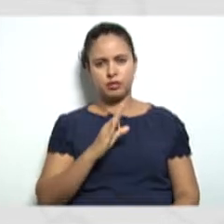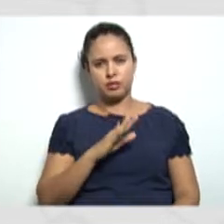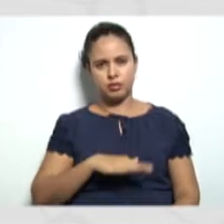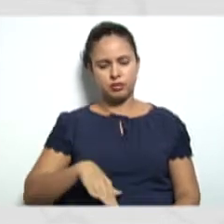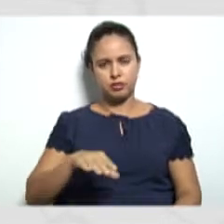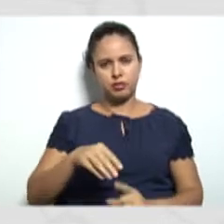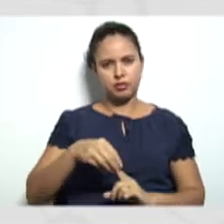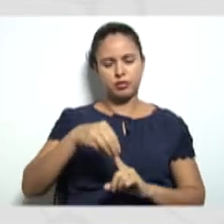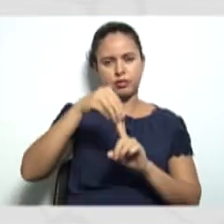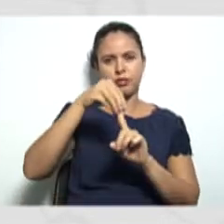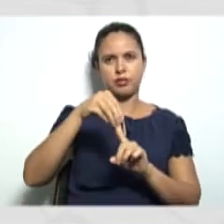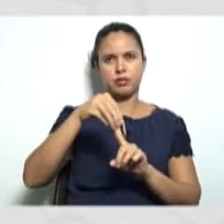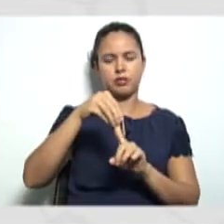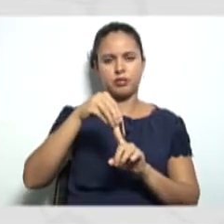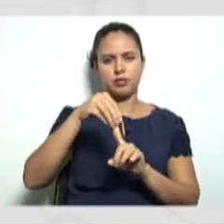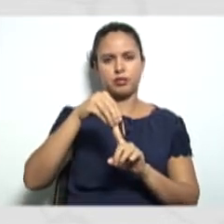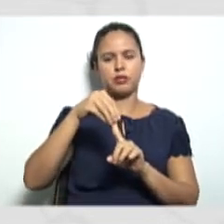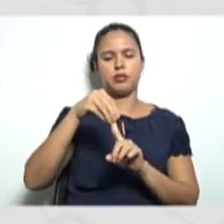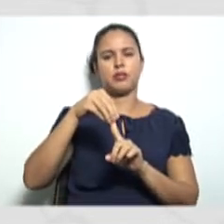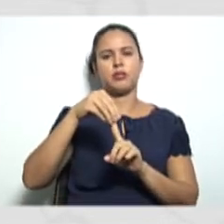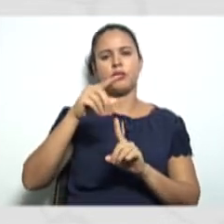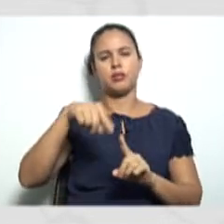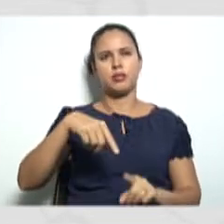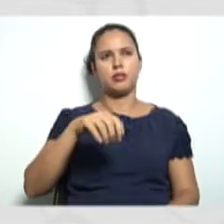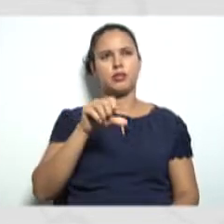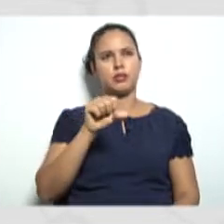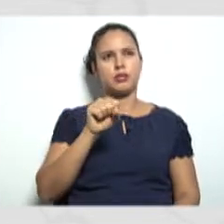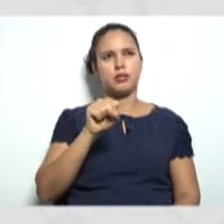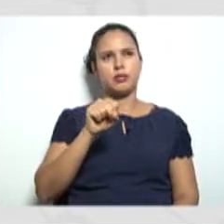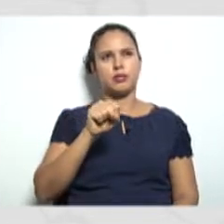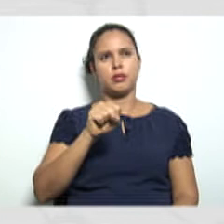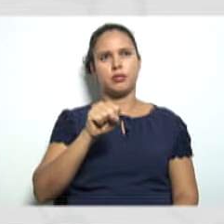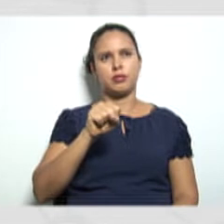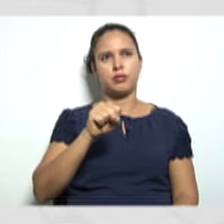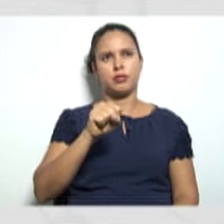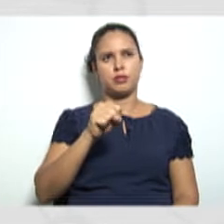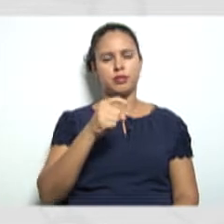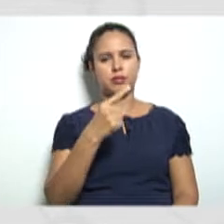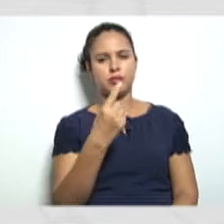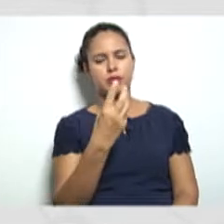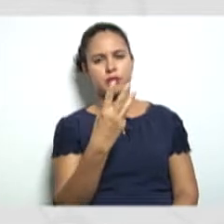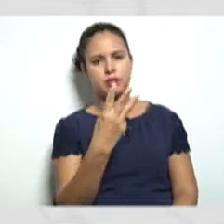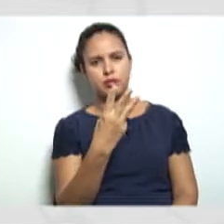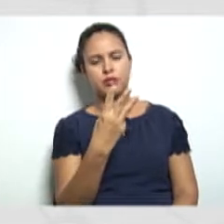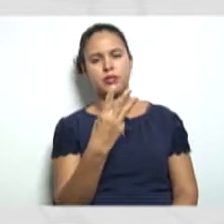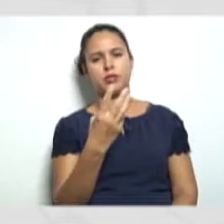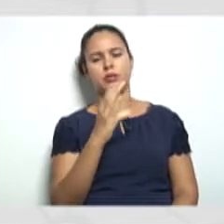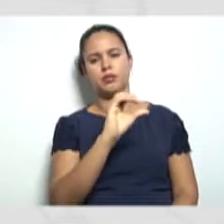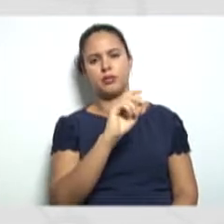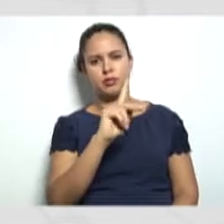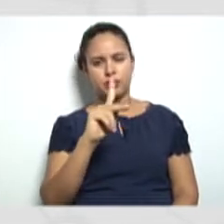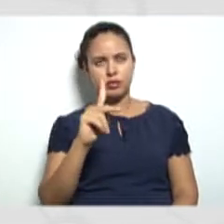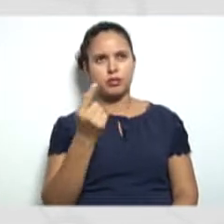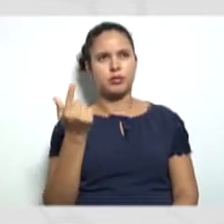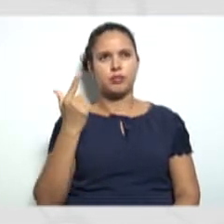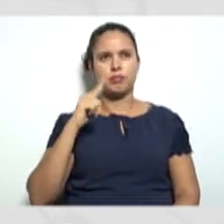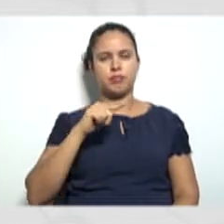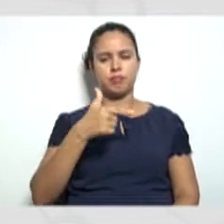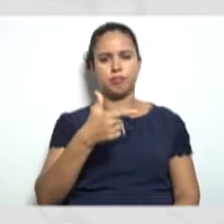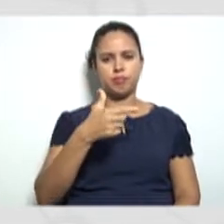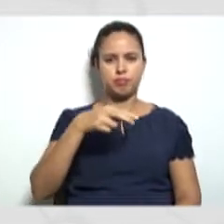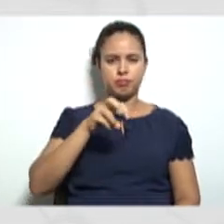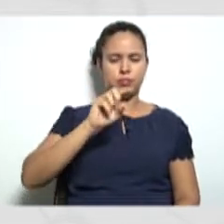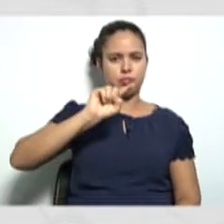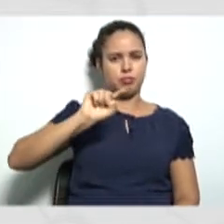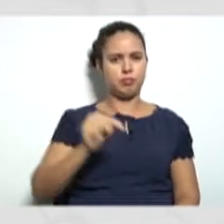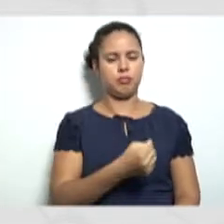setor e possui um total de 813 cooperativas, que juntas atendem aproximadamente 25 milhões de pessoas. As